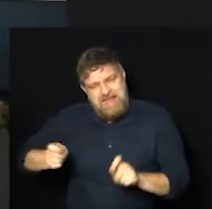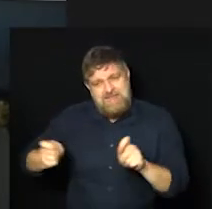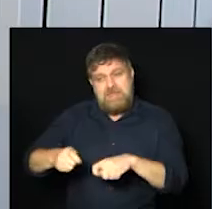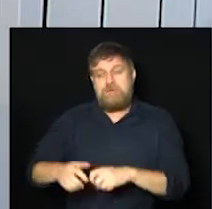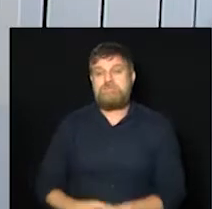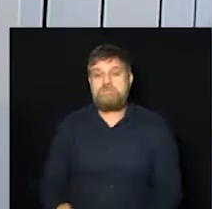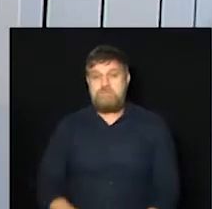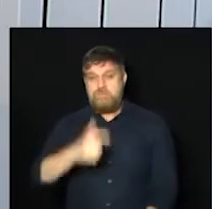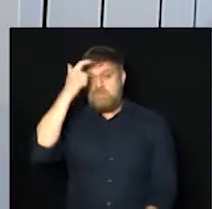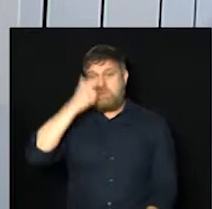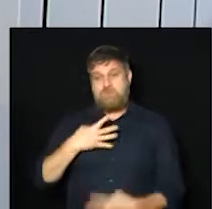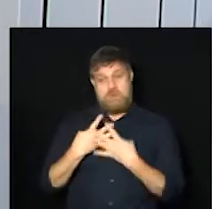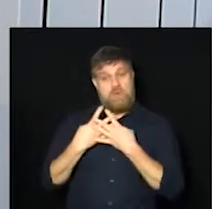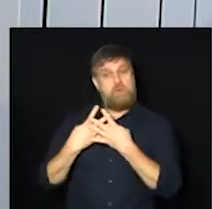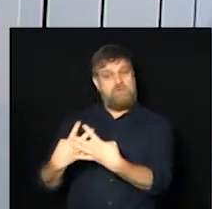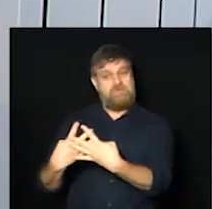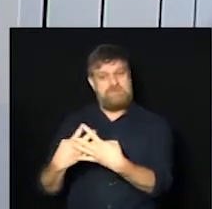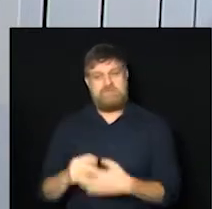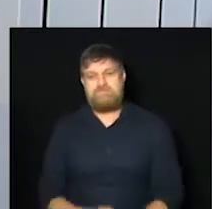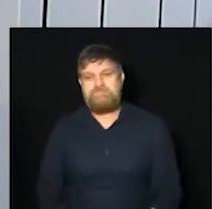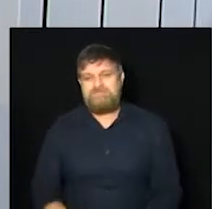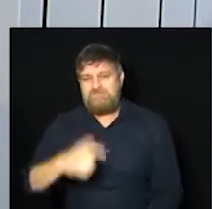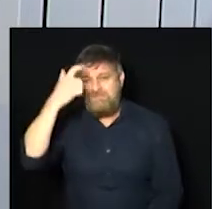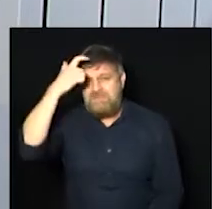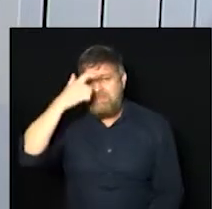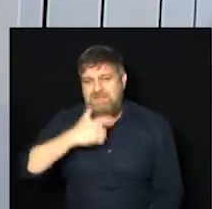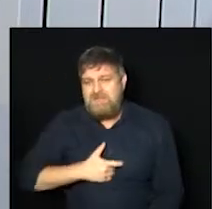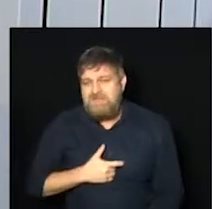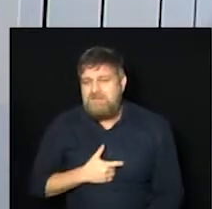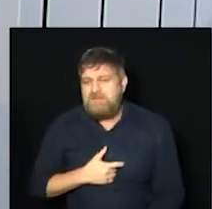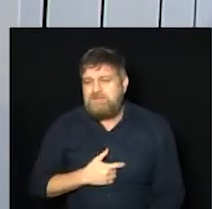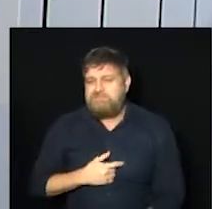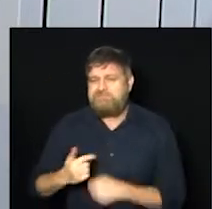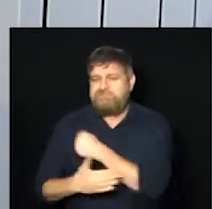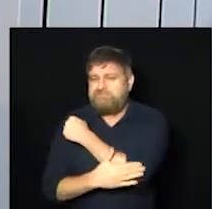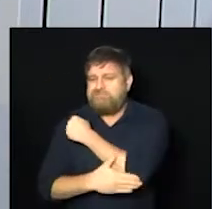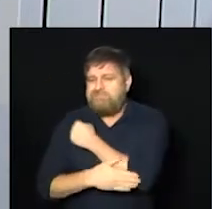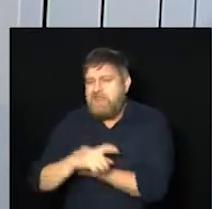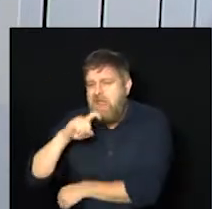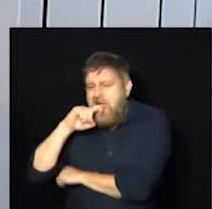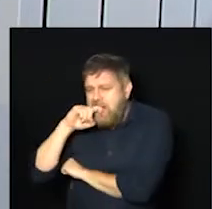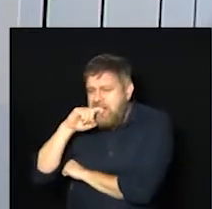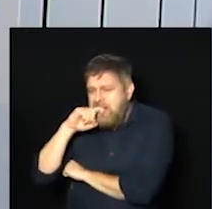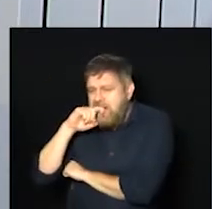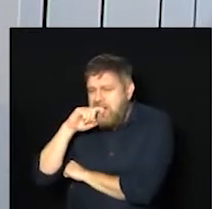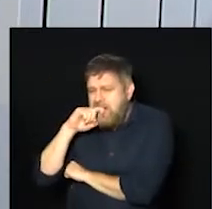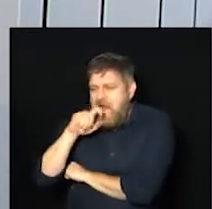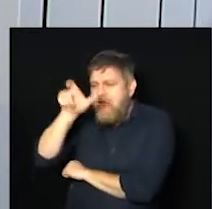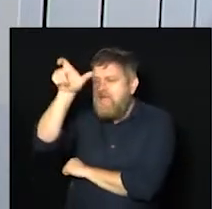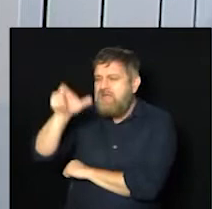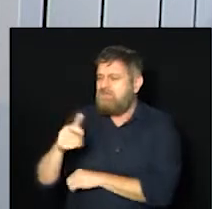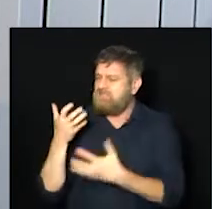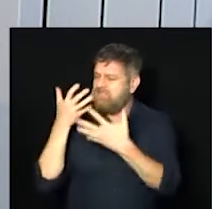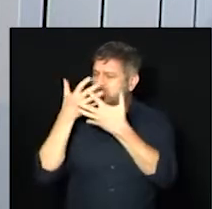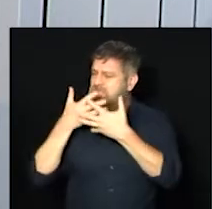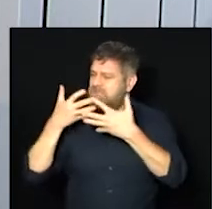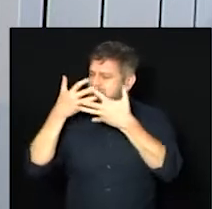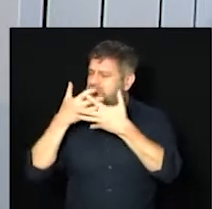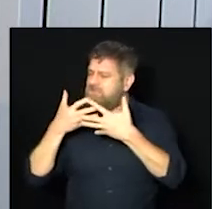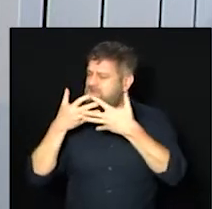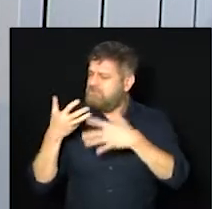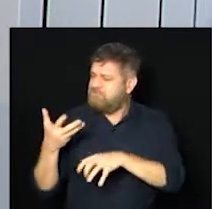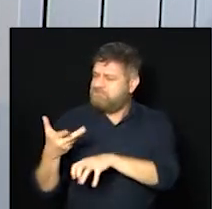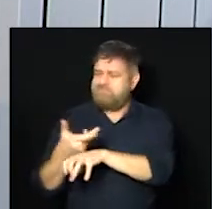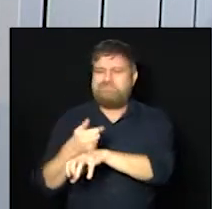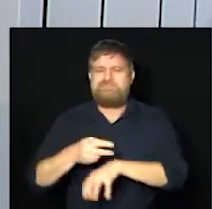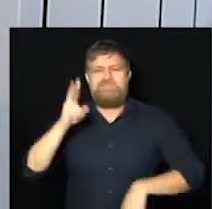eu vou confessar uma coisa a você aqui, viu? Eu morro de inveja de quem sabe cantar, quem tem afinação, quem